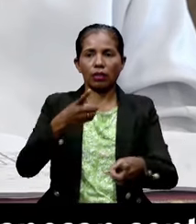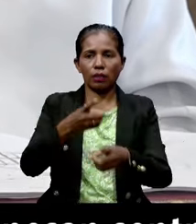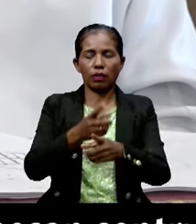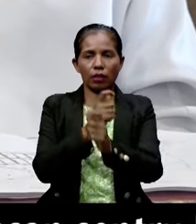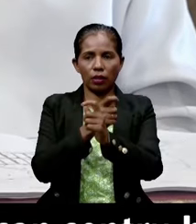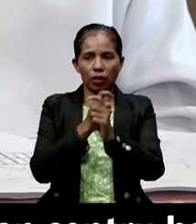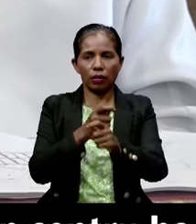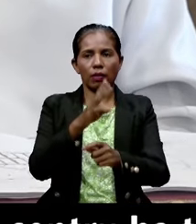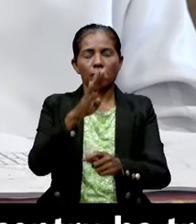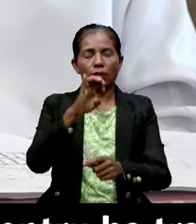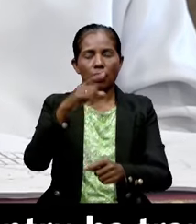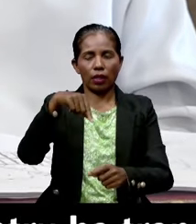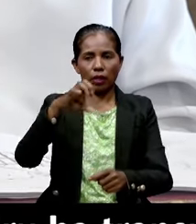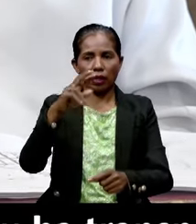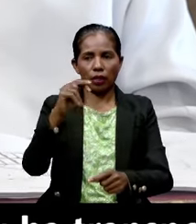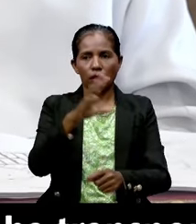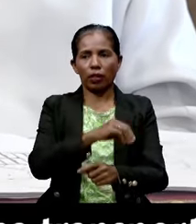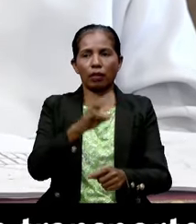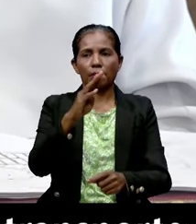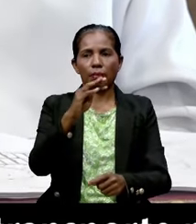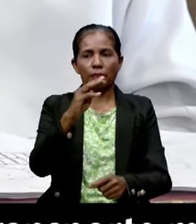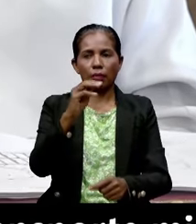tetum, baqueno, bar, etc.